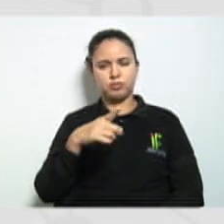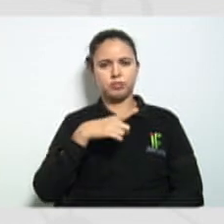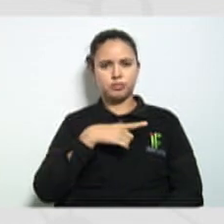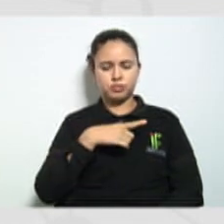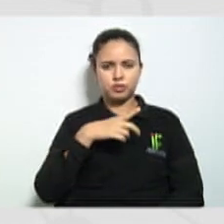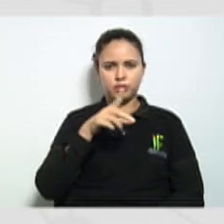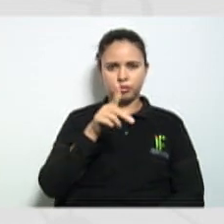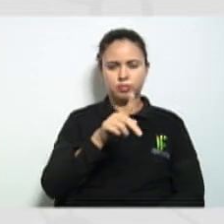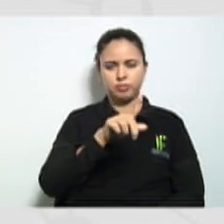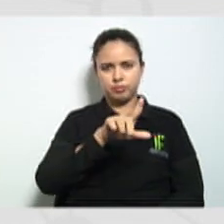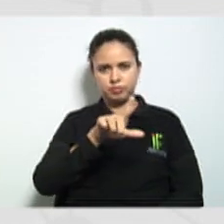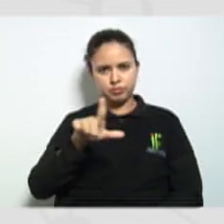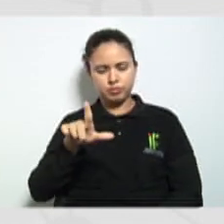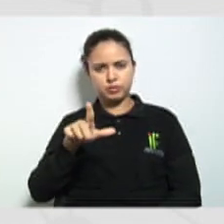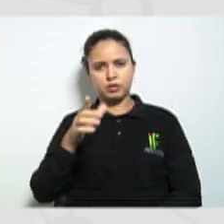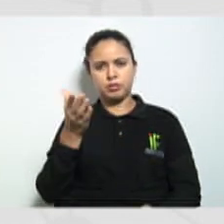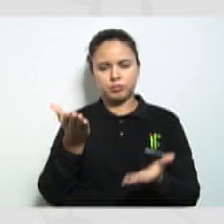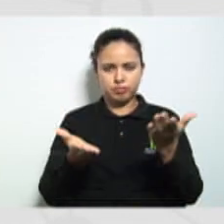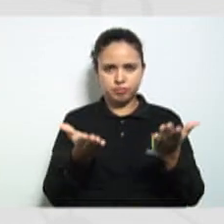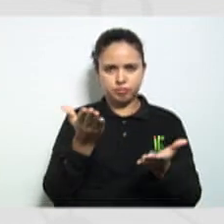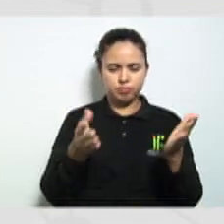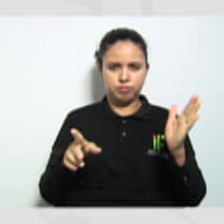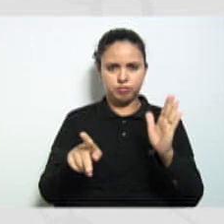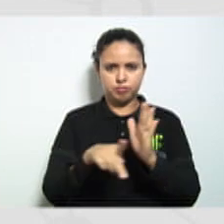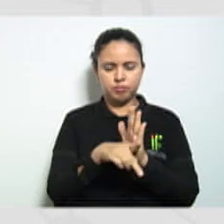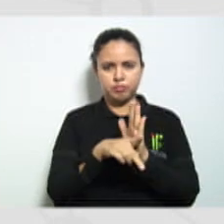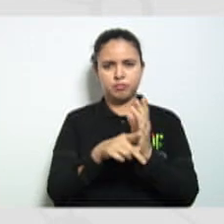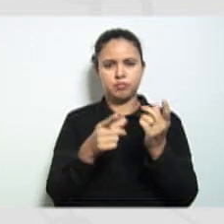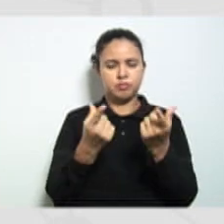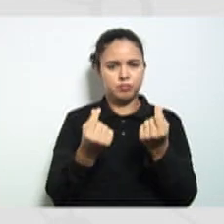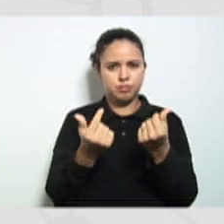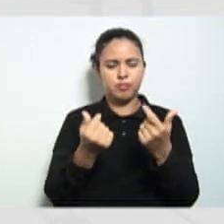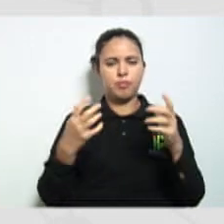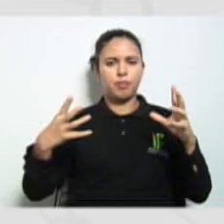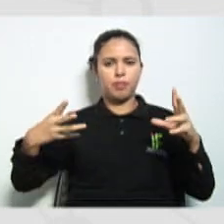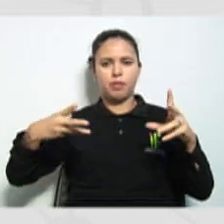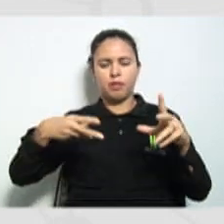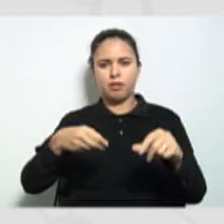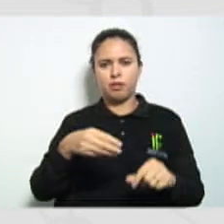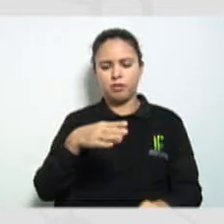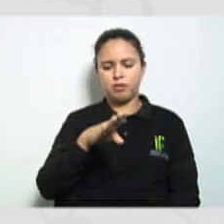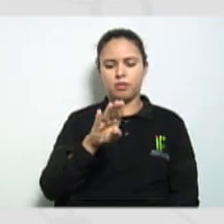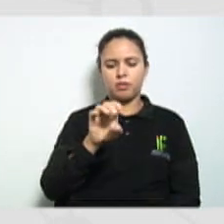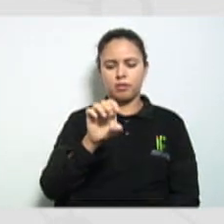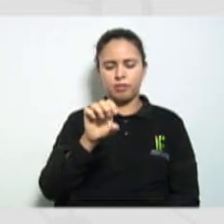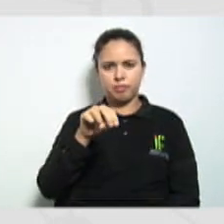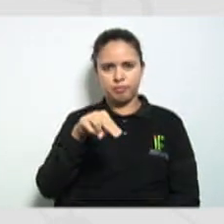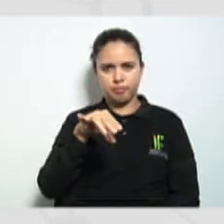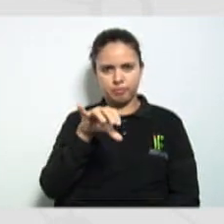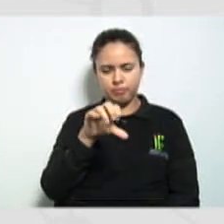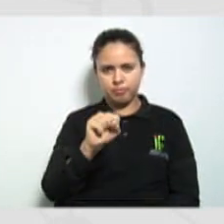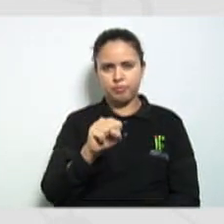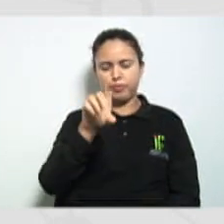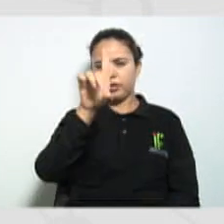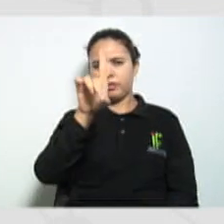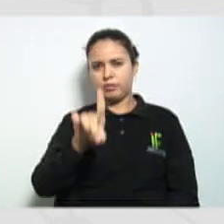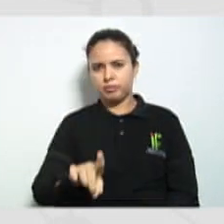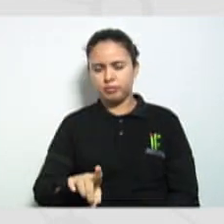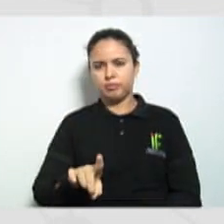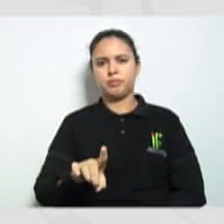Então, balanço patrimonial, onde vai aparecer todos os bens, direitos, obrigações e o patrimônio líquido